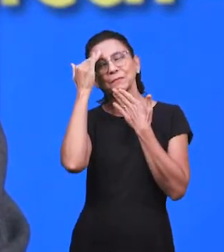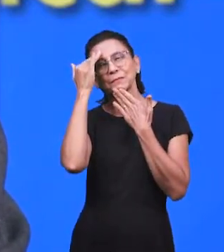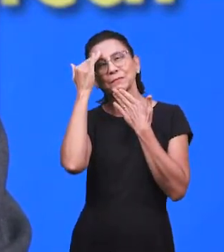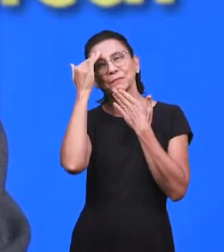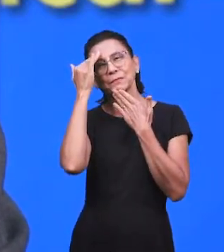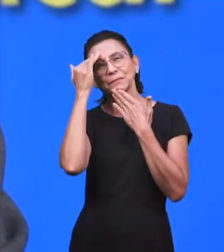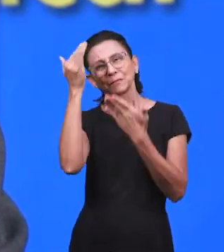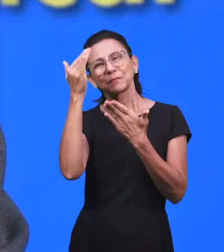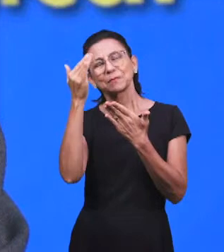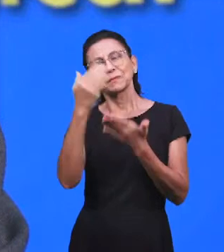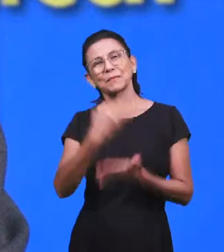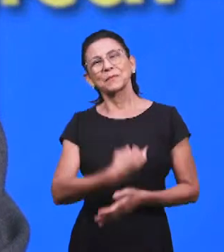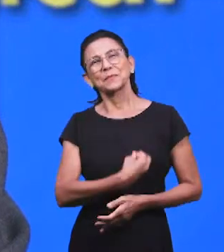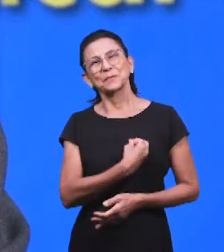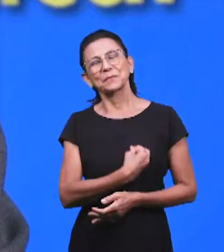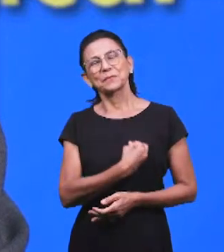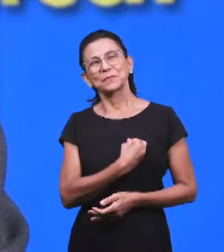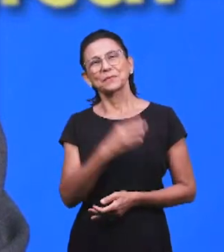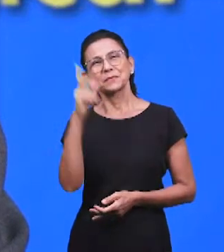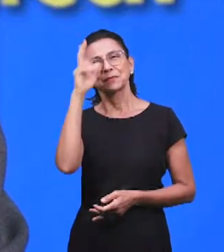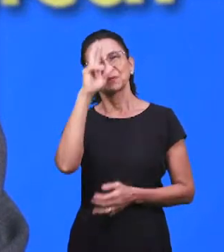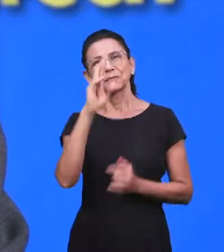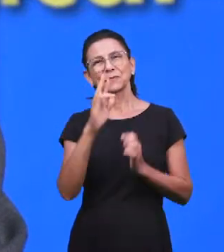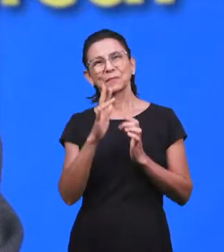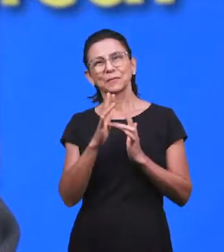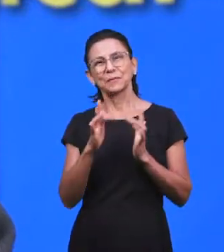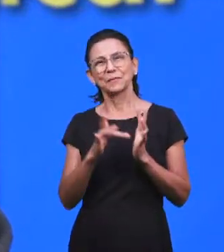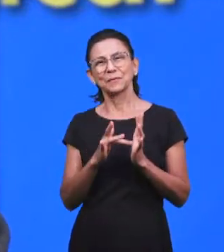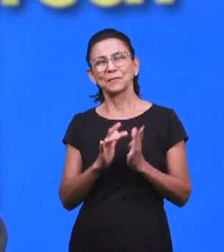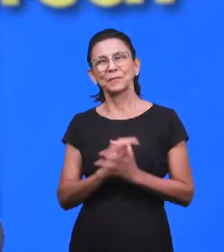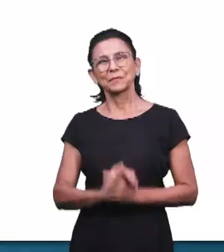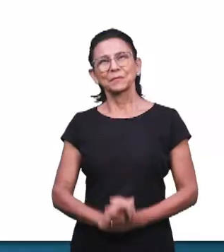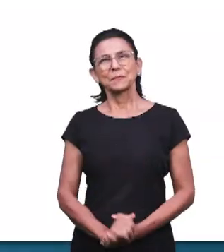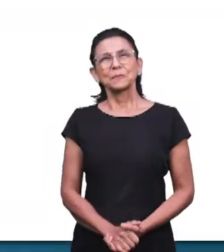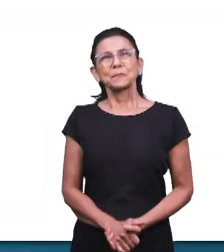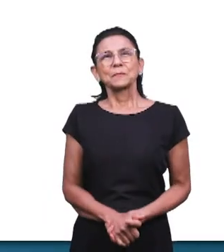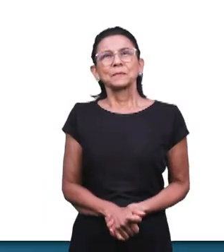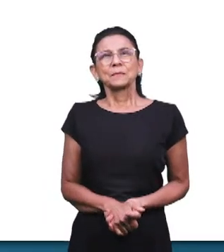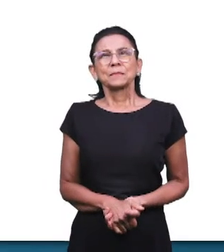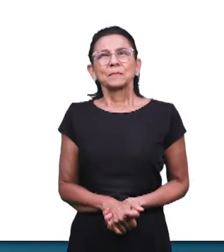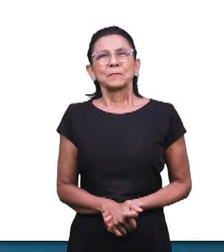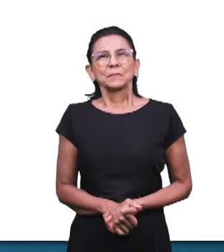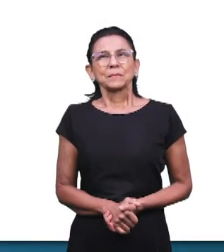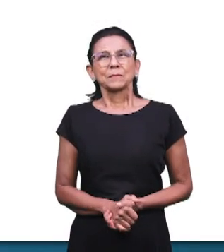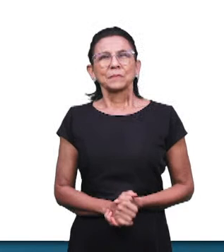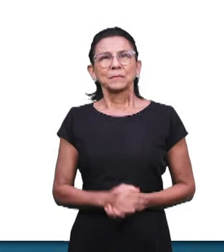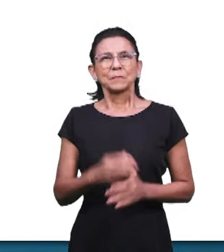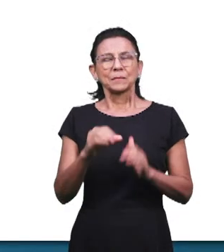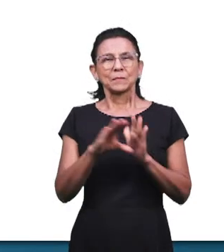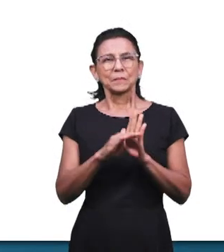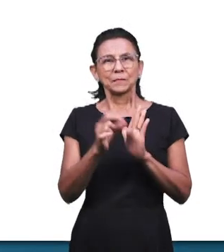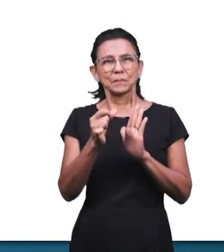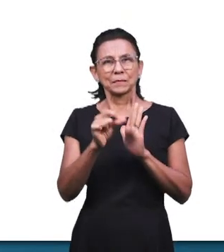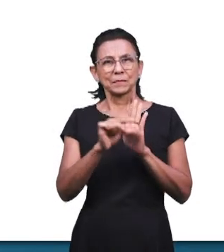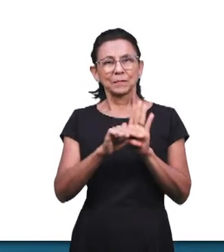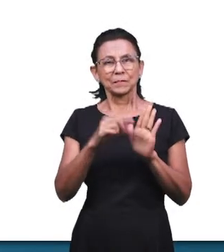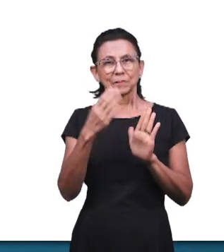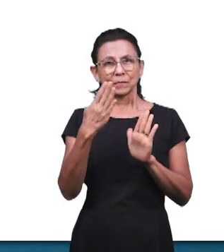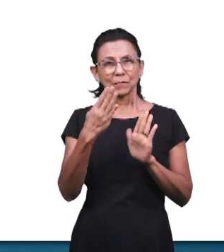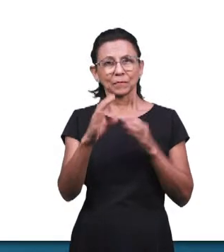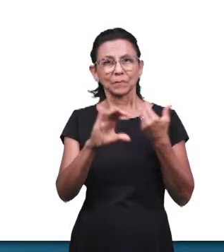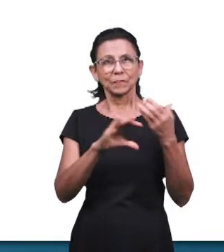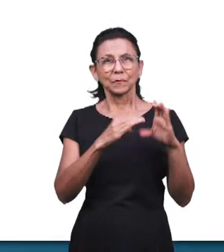sua participação, Guilherme. A paz do Senhor para você. Glória a Jesus. Lendo Cantares, capítulo 6, agora verso